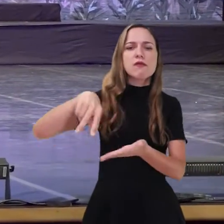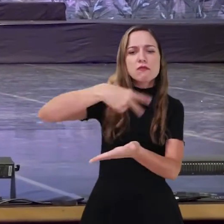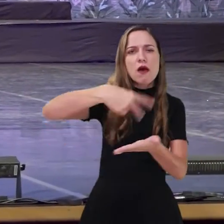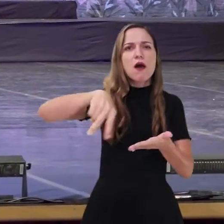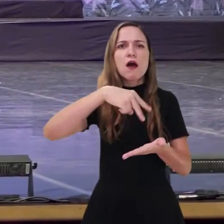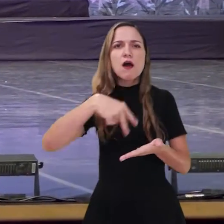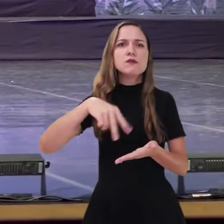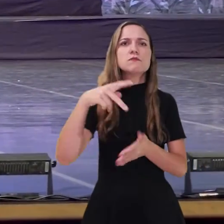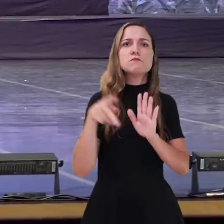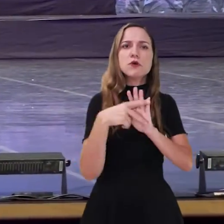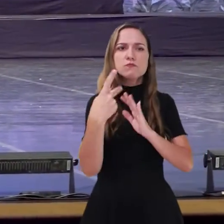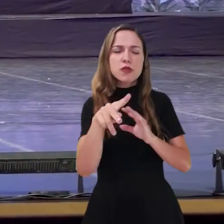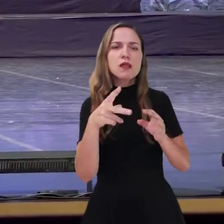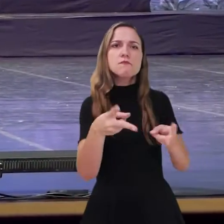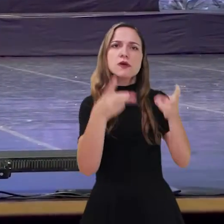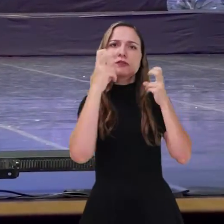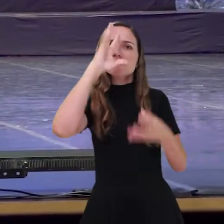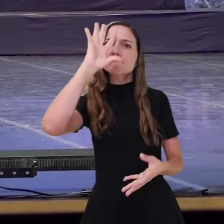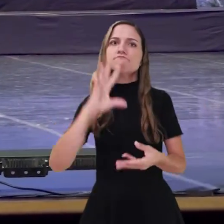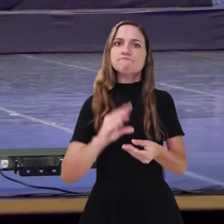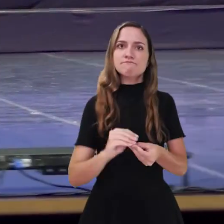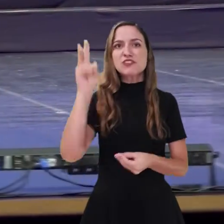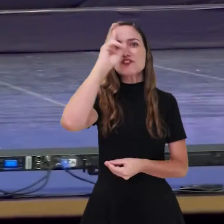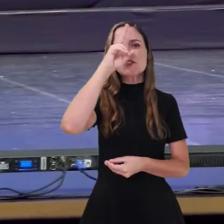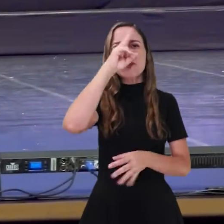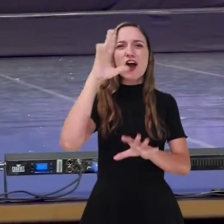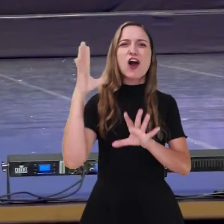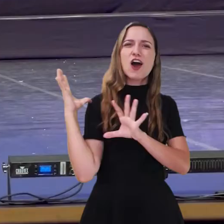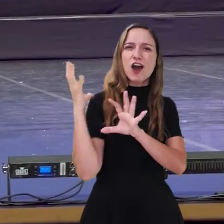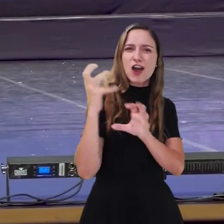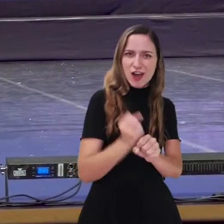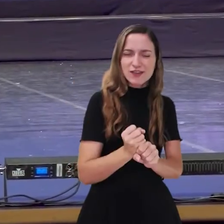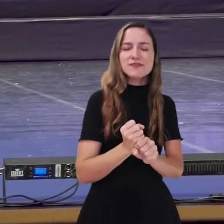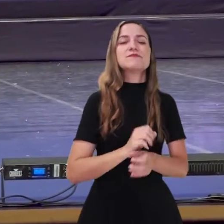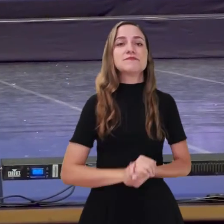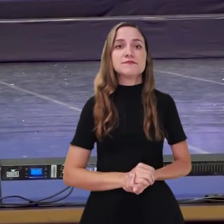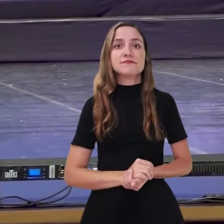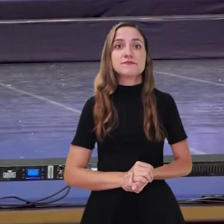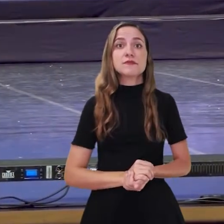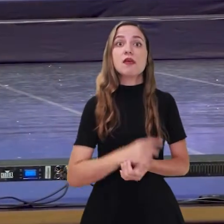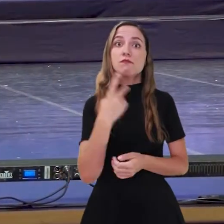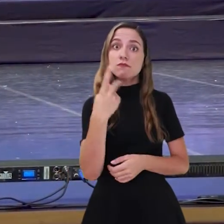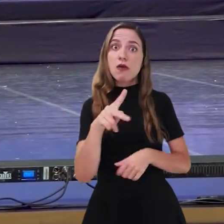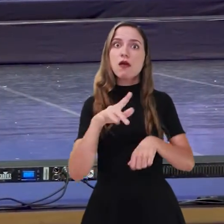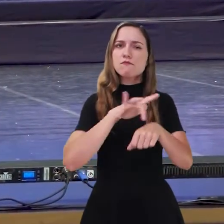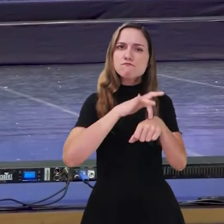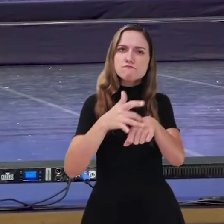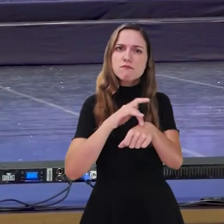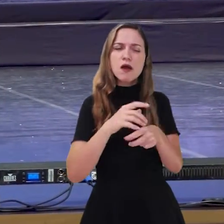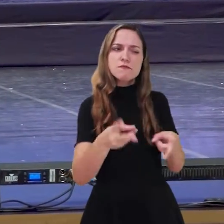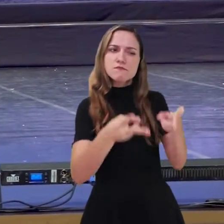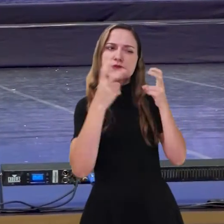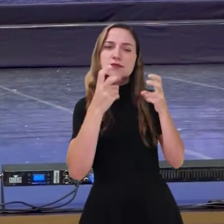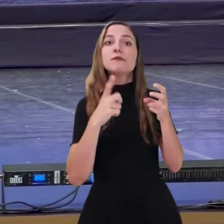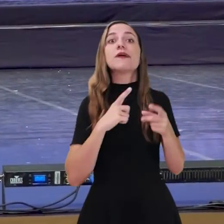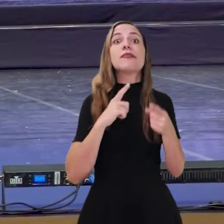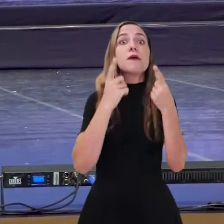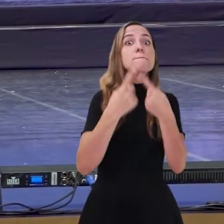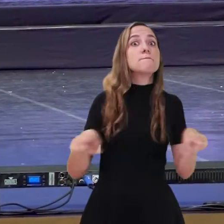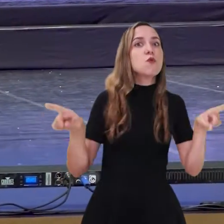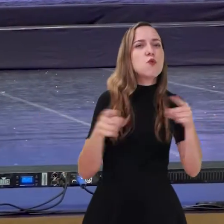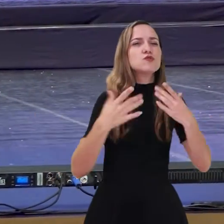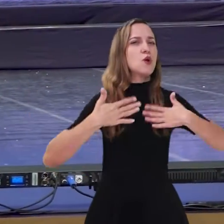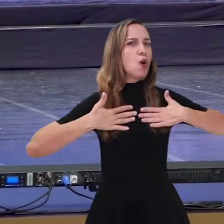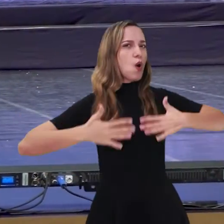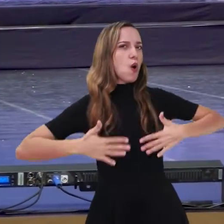a compor a narrativa. Os repertórios contam ainda com a música, os figurinos e